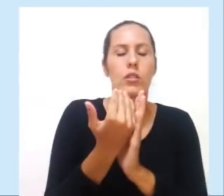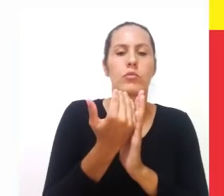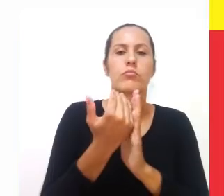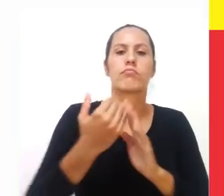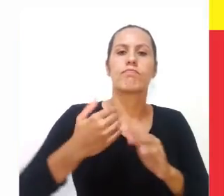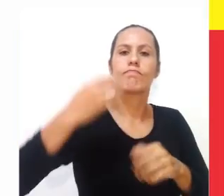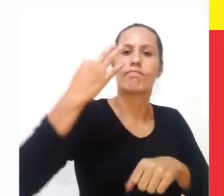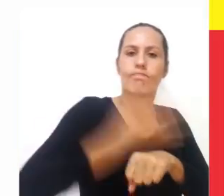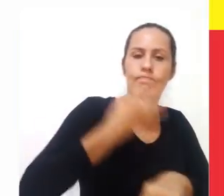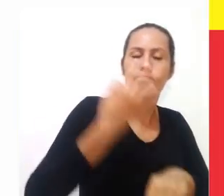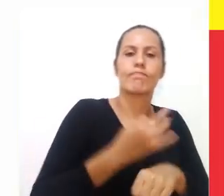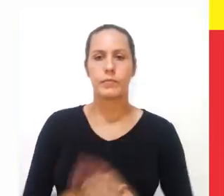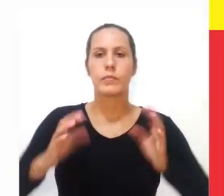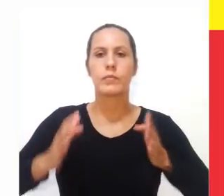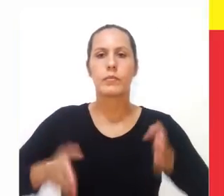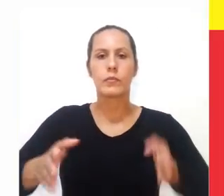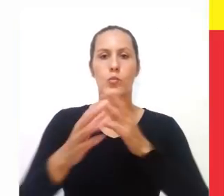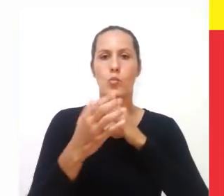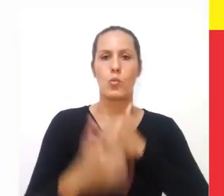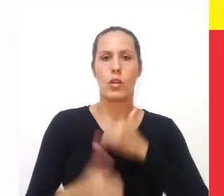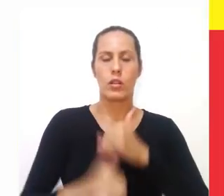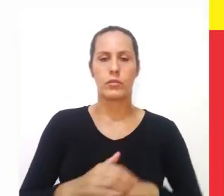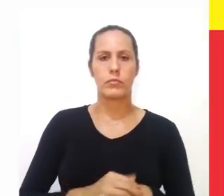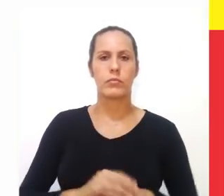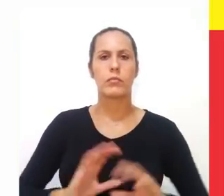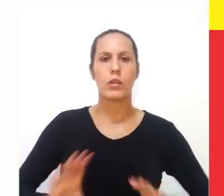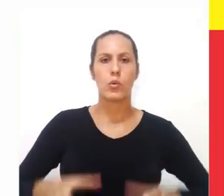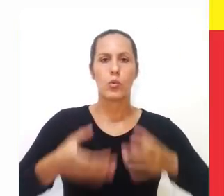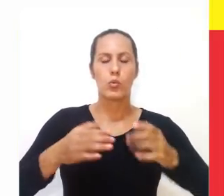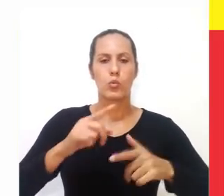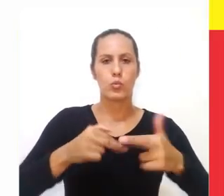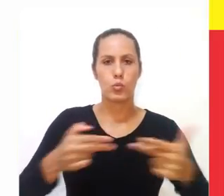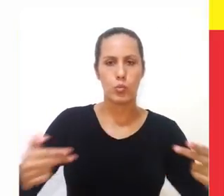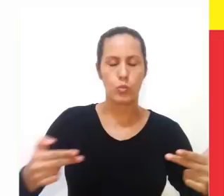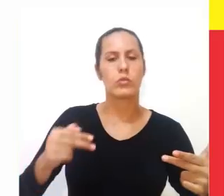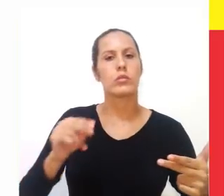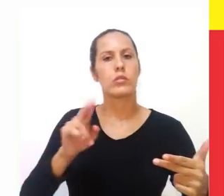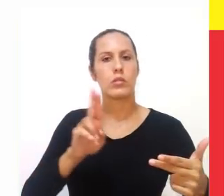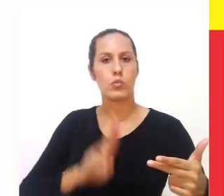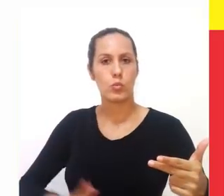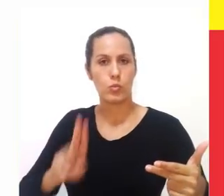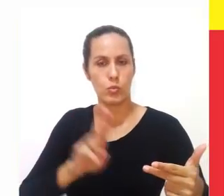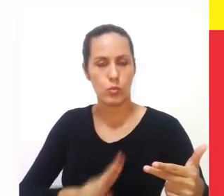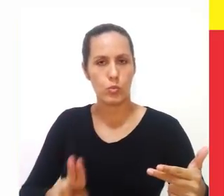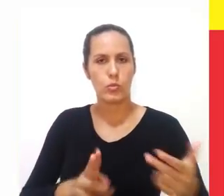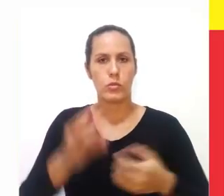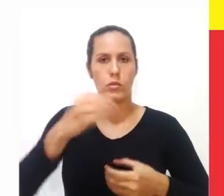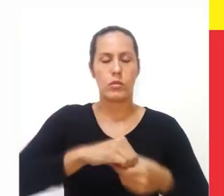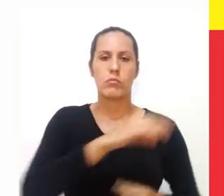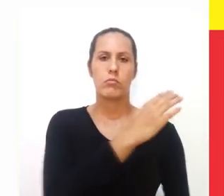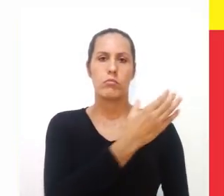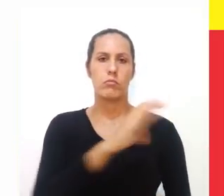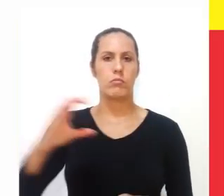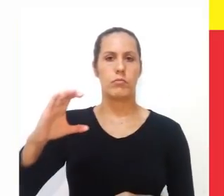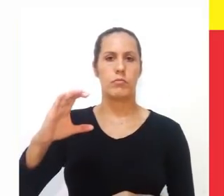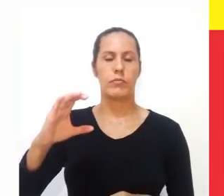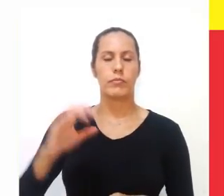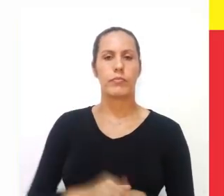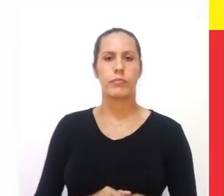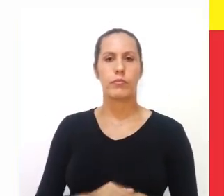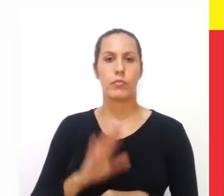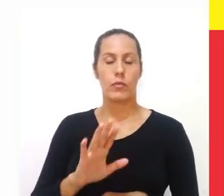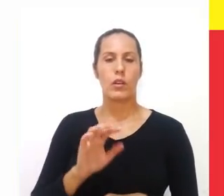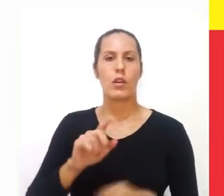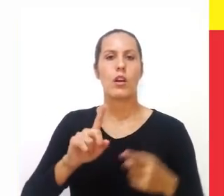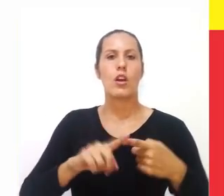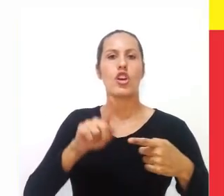resistência. Circuito elétrico é um conjunto de componentes pelos quais passa a corrente elétrica.